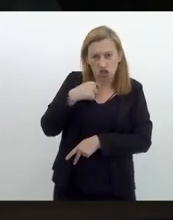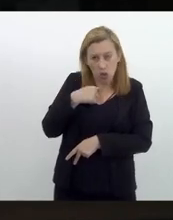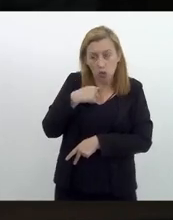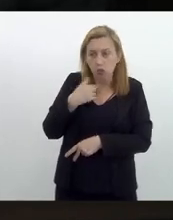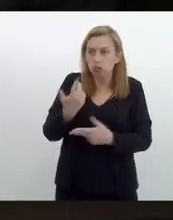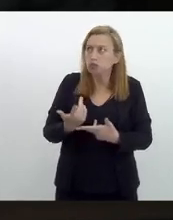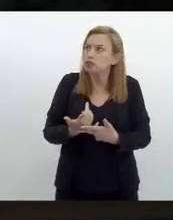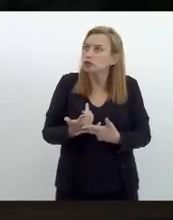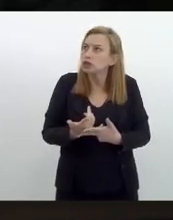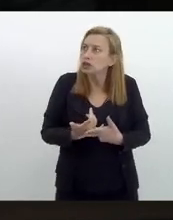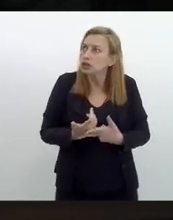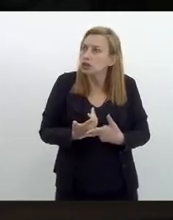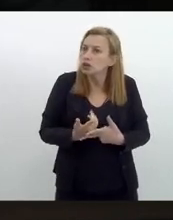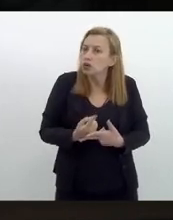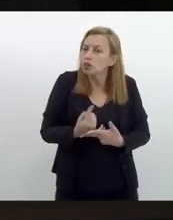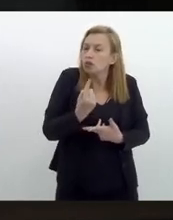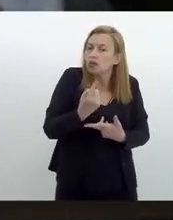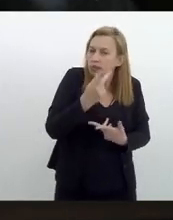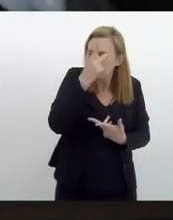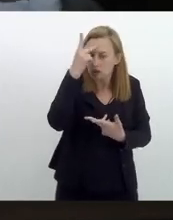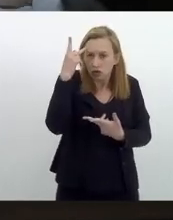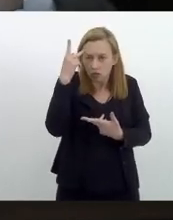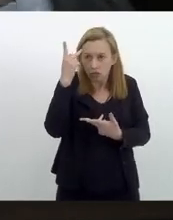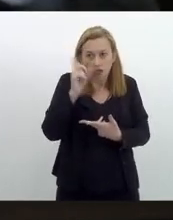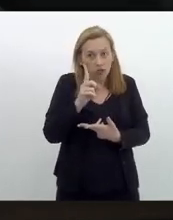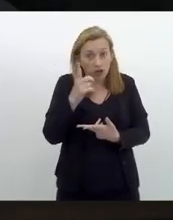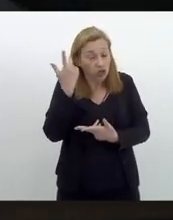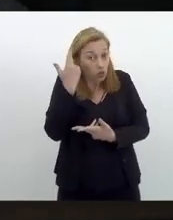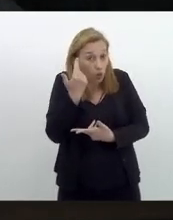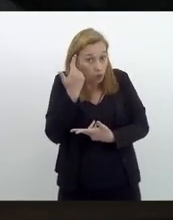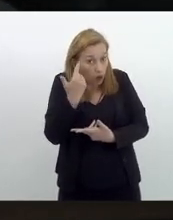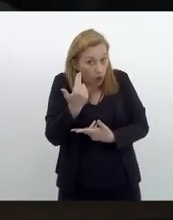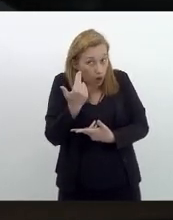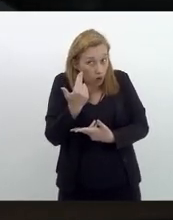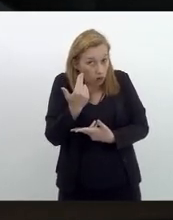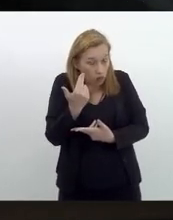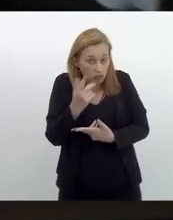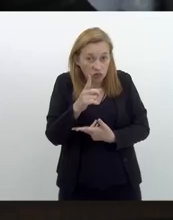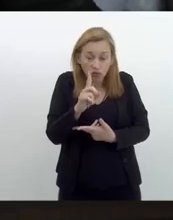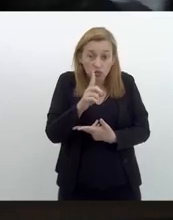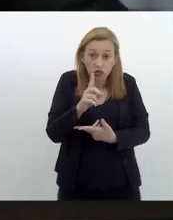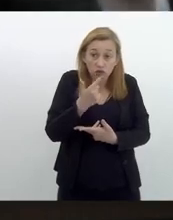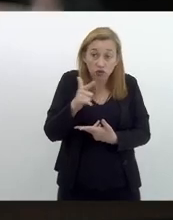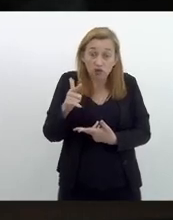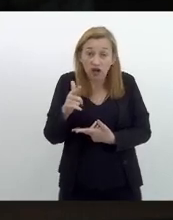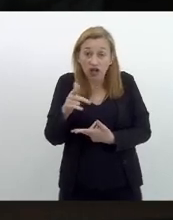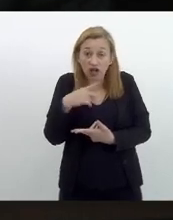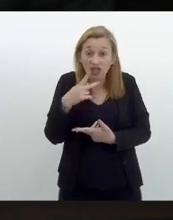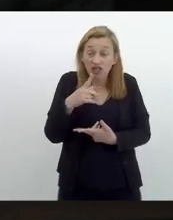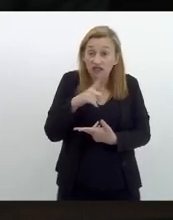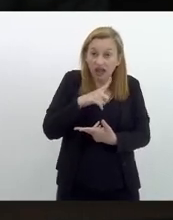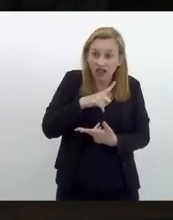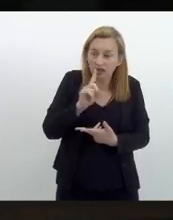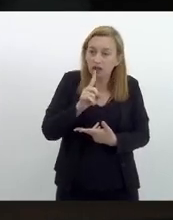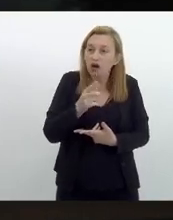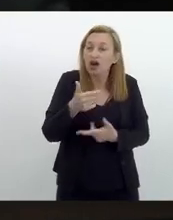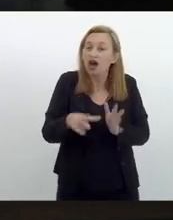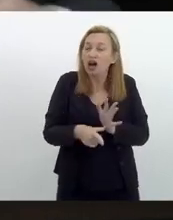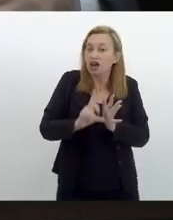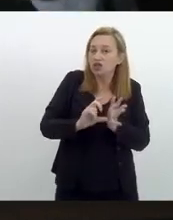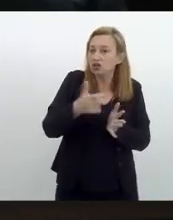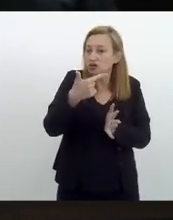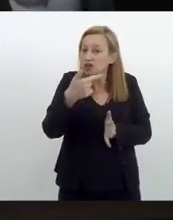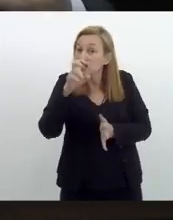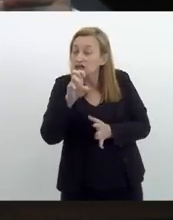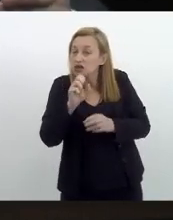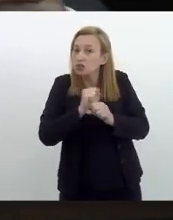alguém que exerça não é comum não estou dizendo que não existe antes dos 25 anos mais ou menos para fazer um concurso